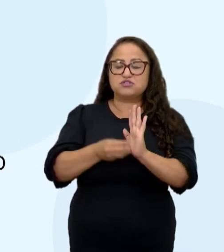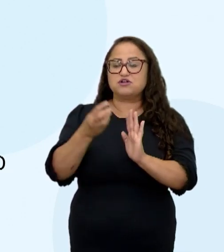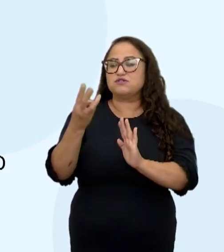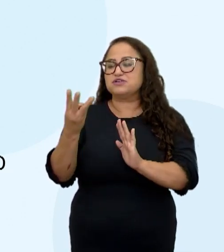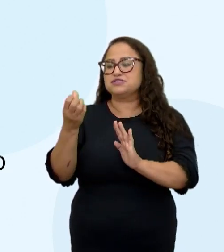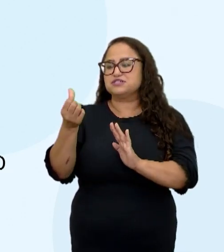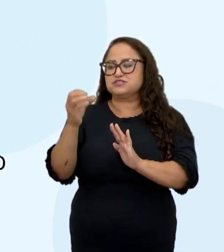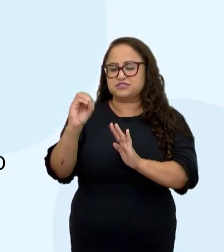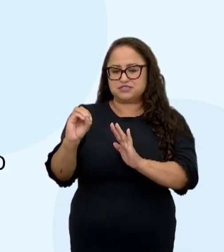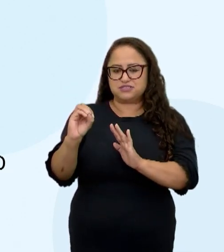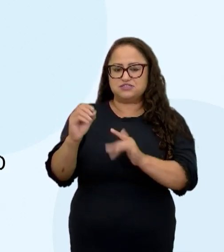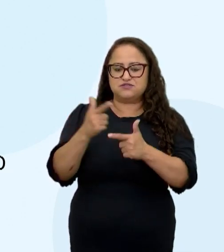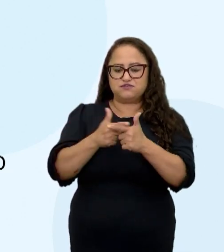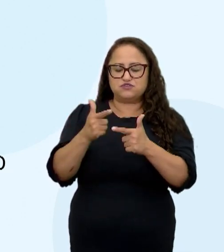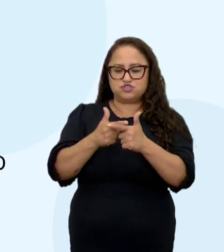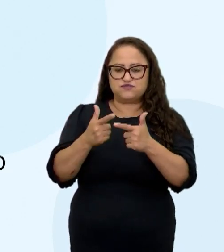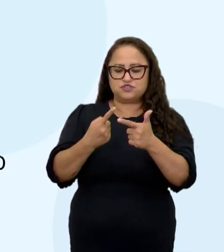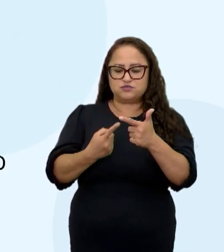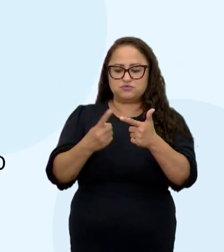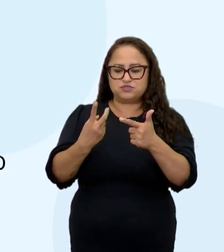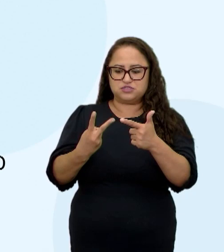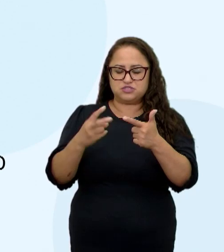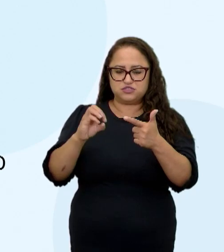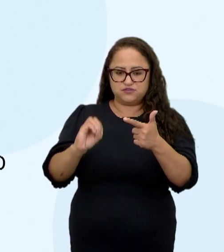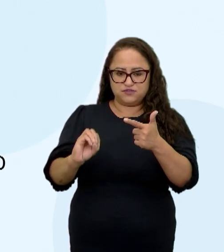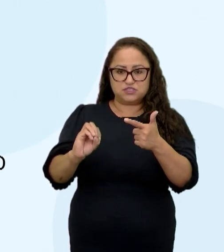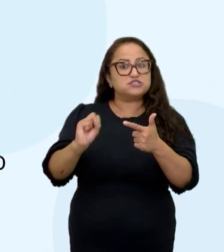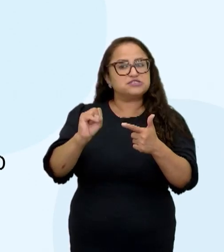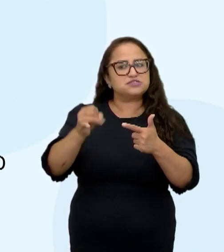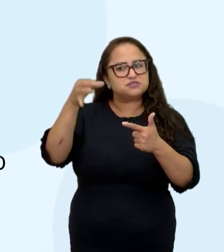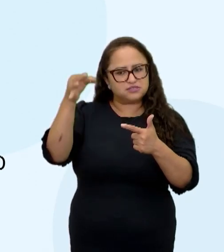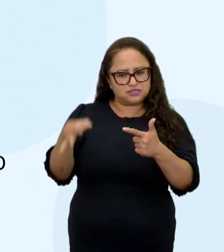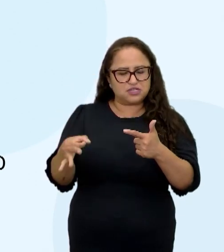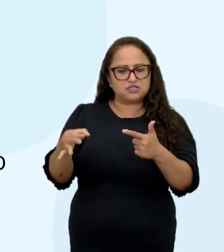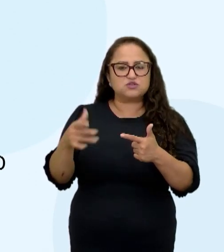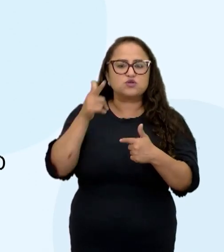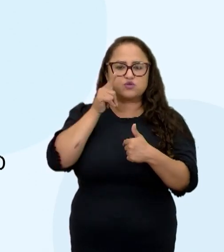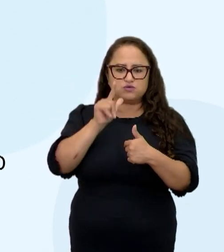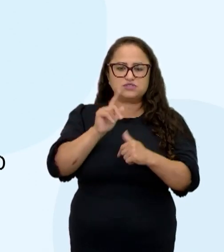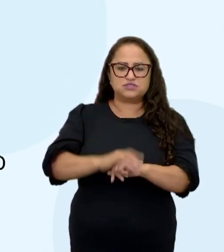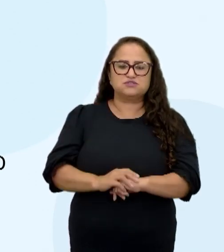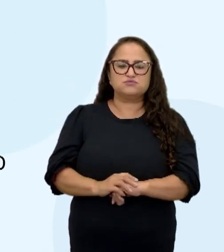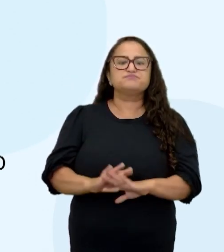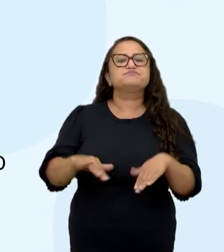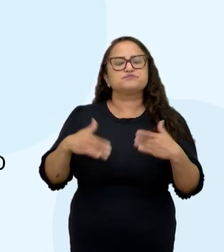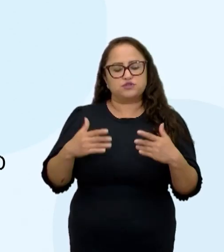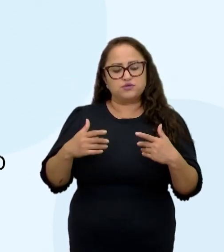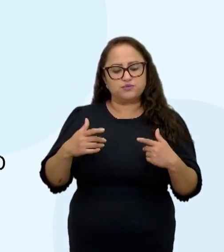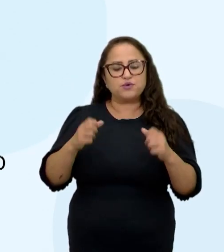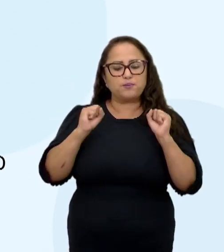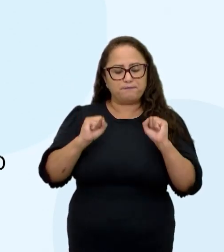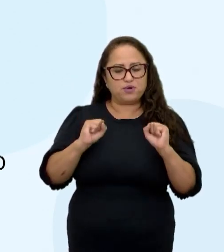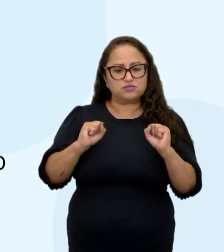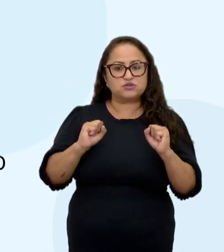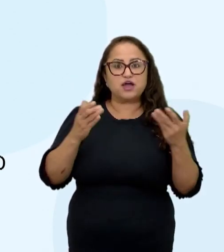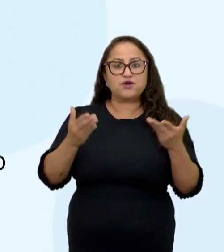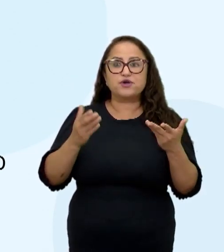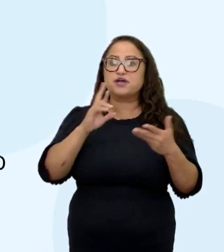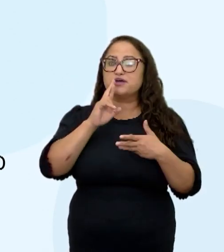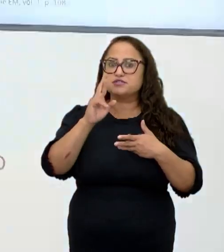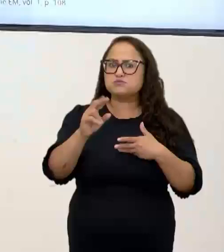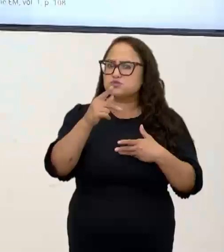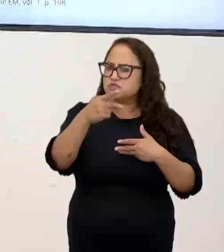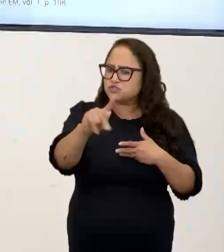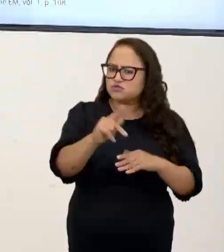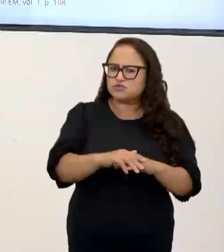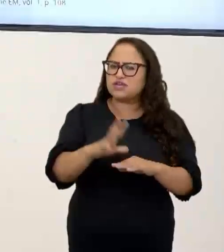360, vou dividir por 120, vou ver quanto dá. Se der exato é porque dá para dividir, então dá para pavimentar. Eu quero a sua resposta. Agora eu vou